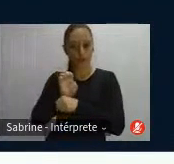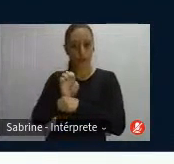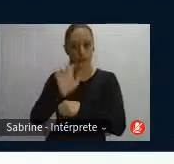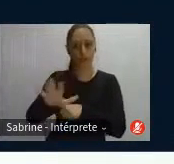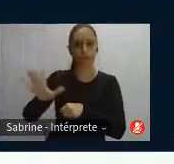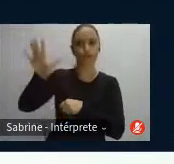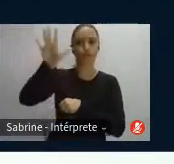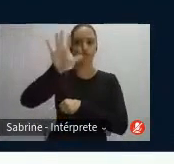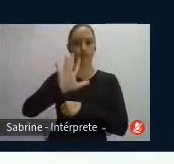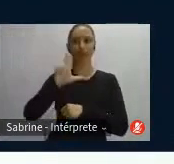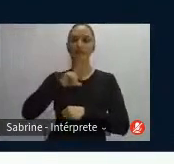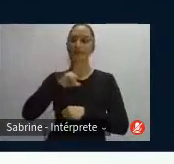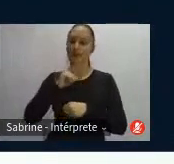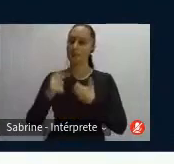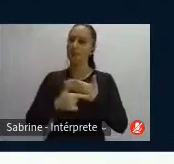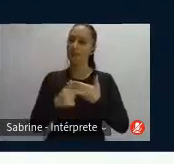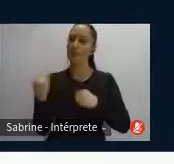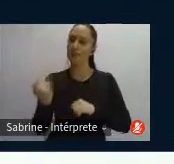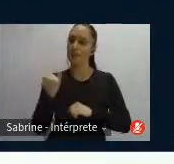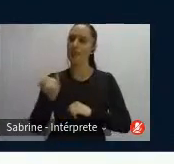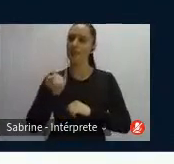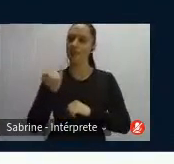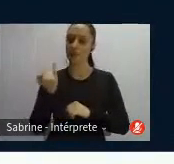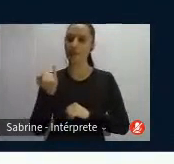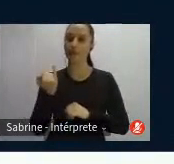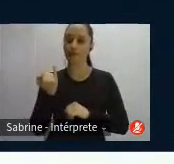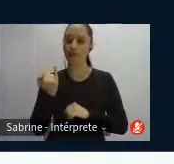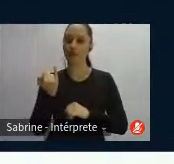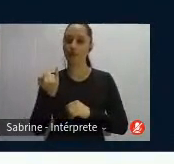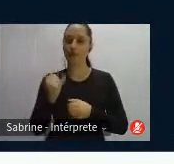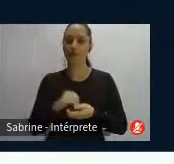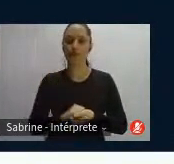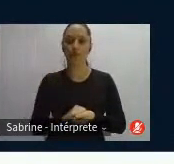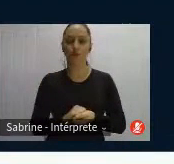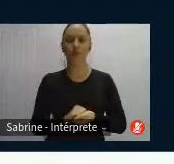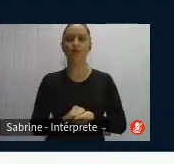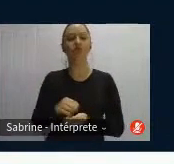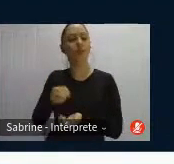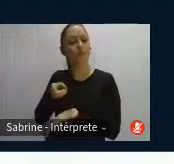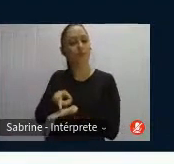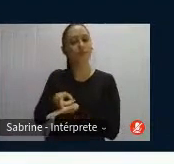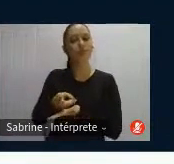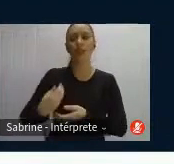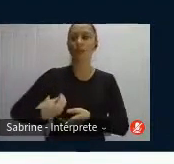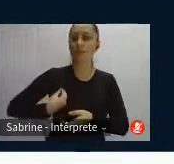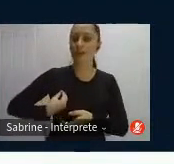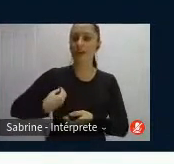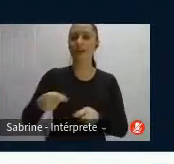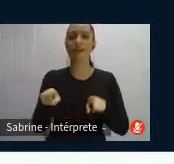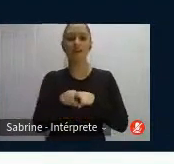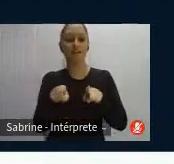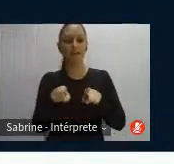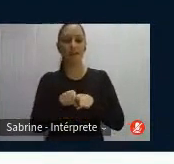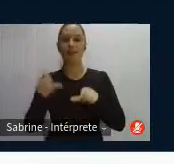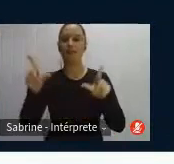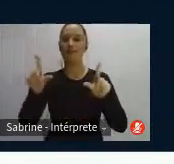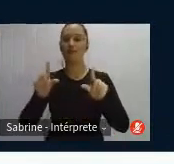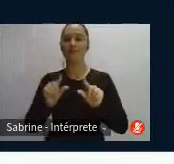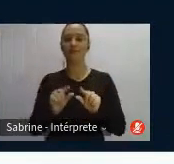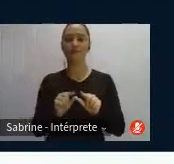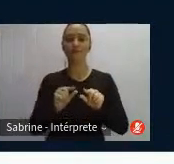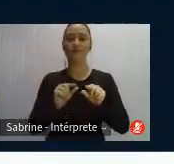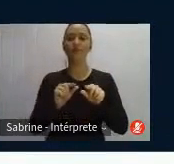de interesse à saúde pública, né, de manutenção da vida, para redução da pobreza, né, redução